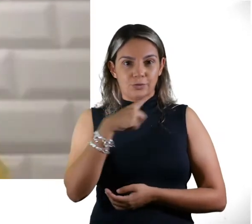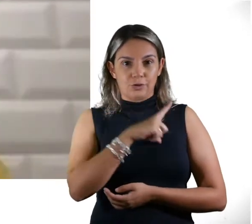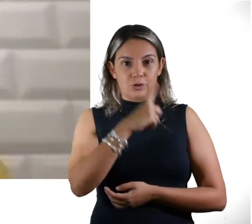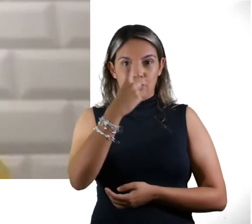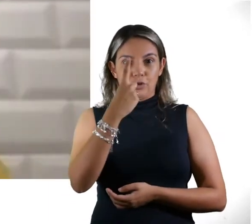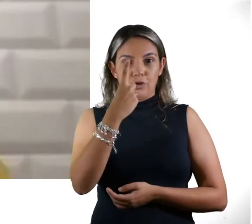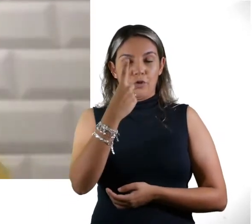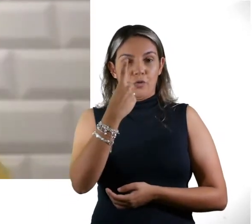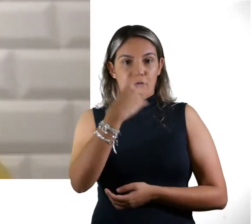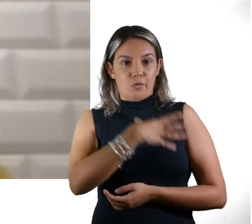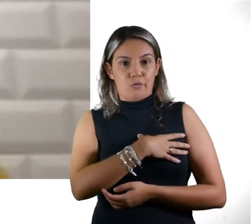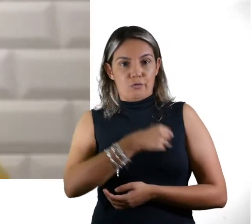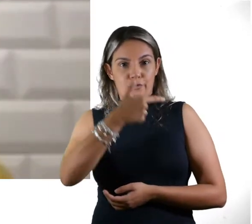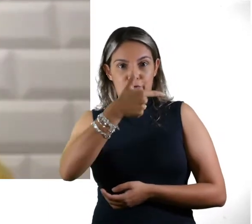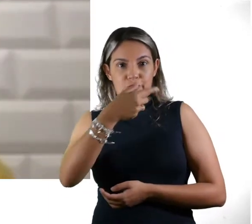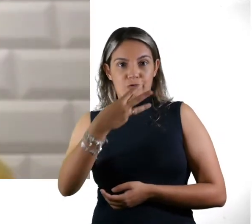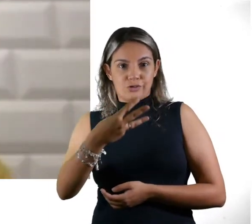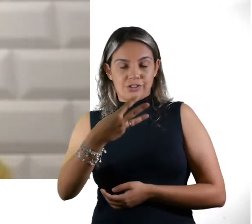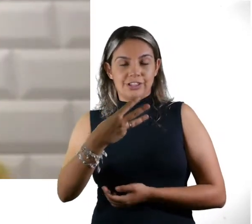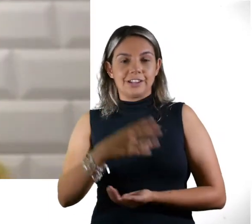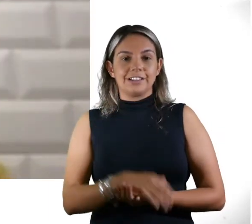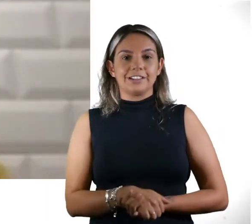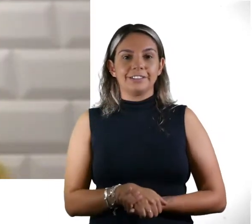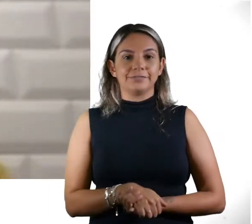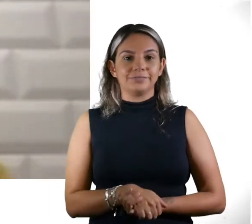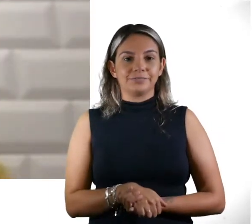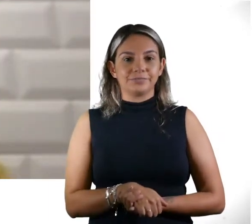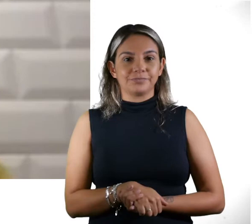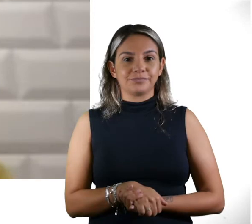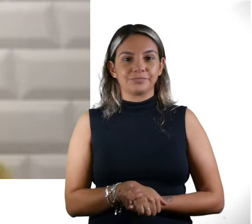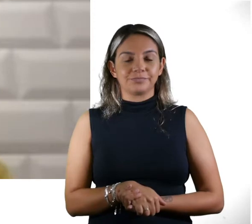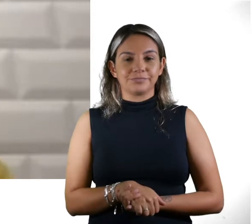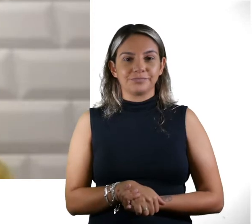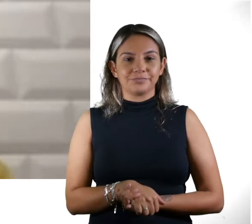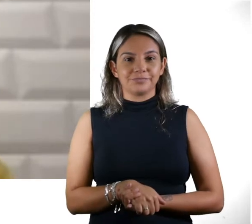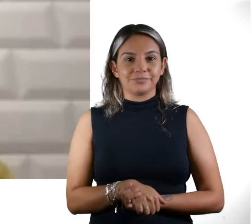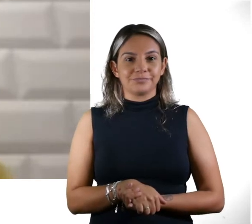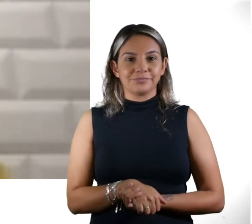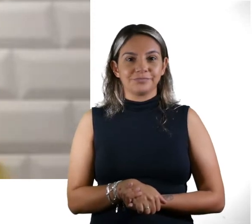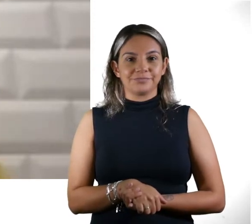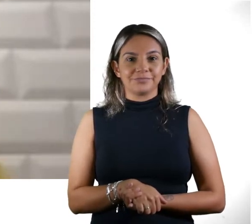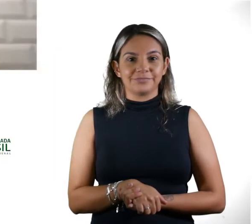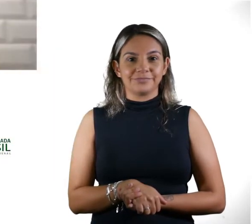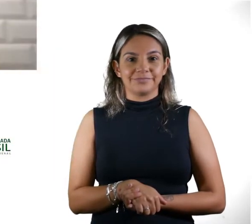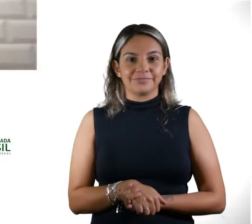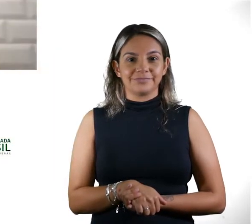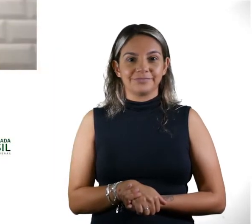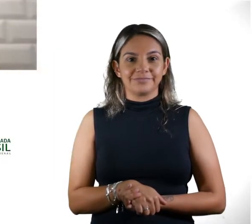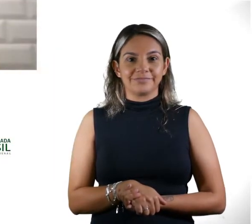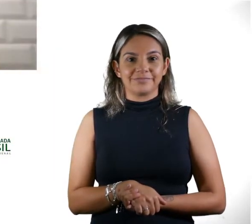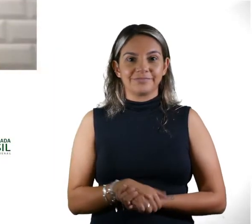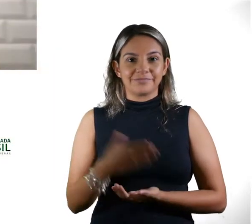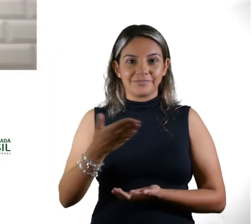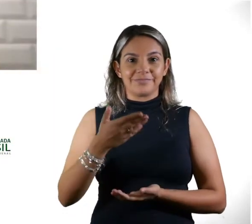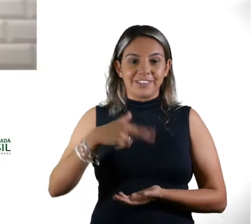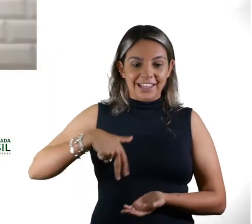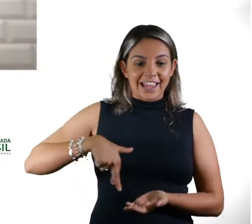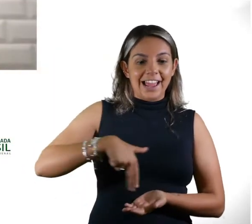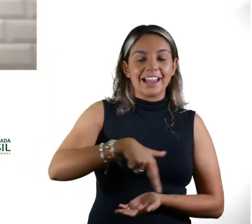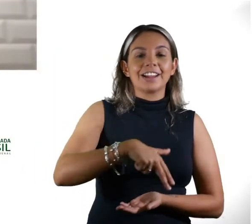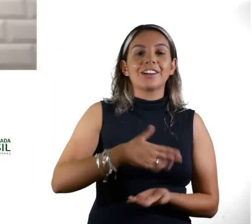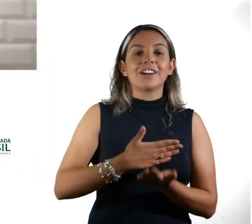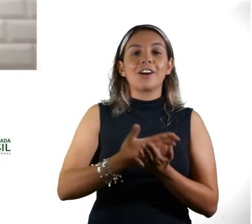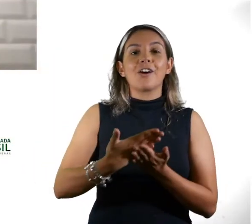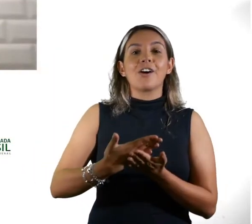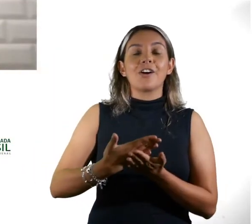filho já com 23, atenção. Mas não conta. Isso que eu estou te dizendo. O seu filho com 23 não conta. O que conta agora é que anda. Como